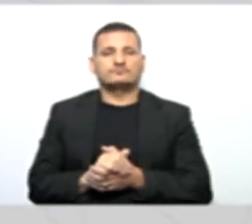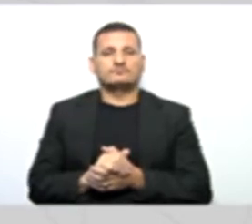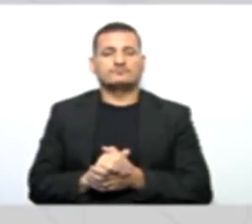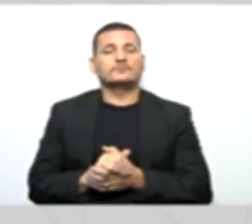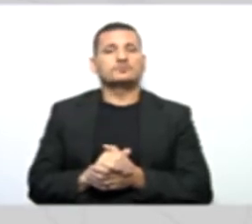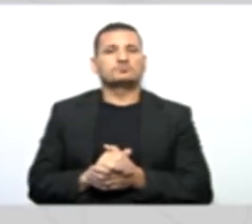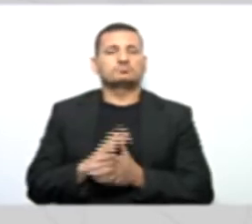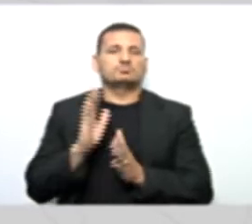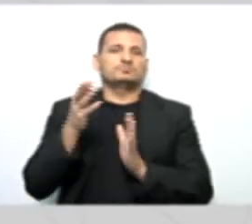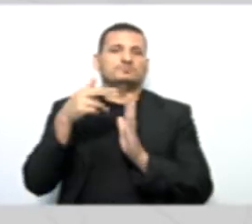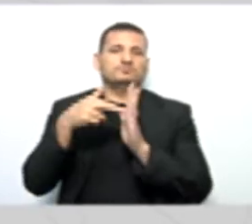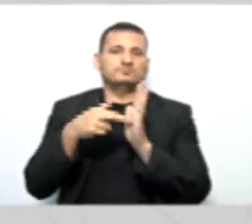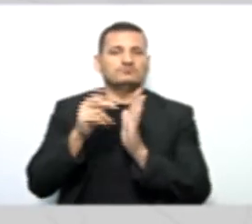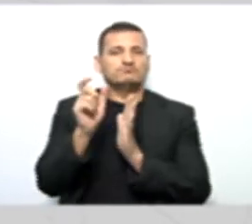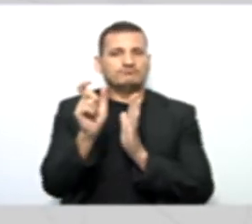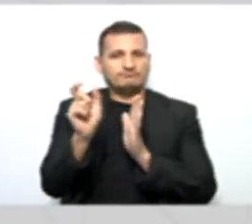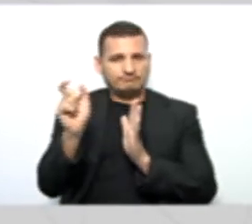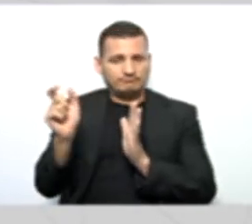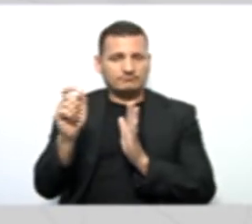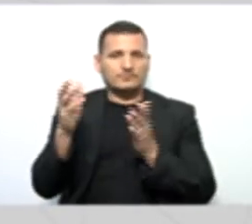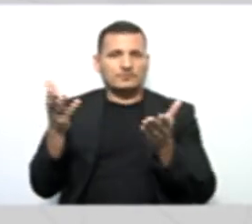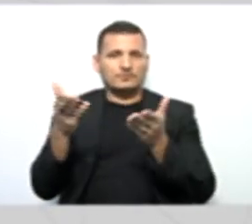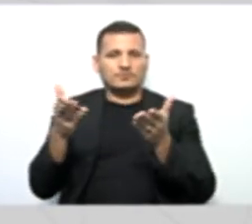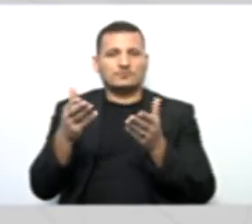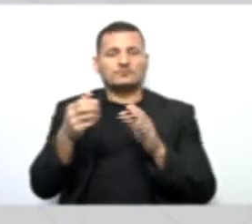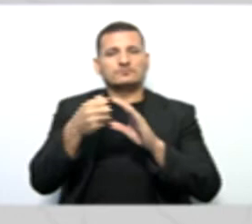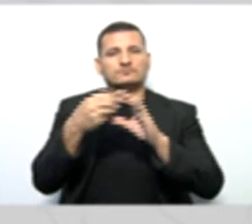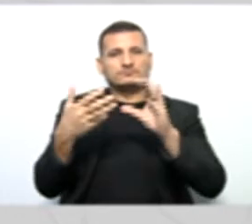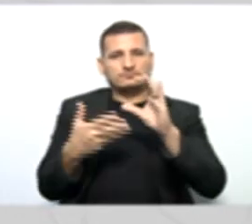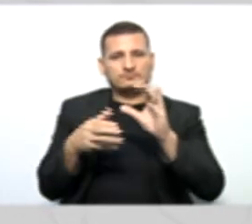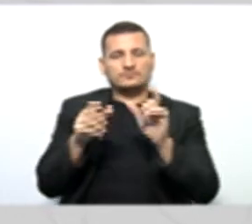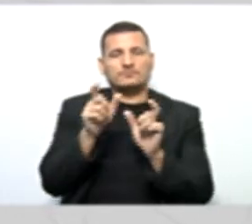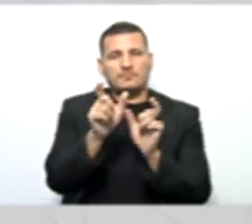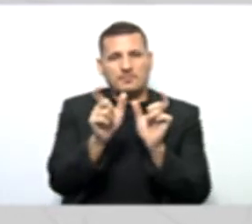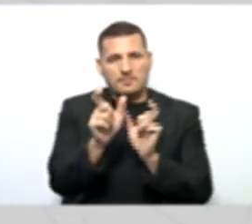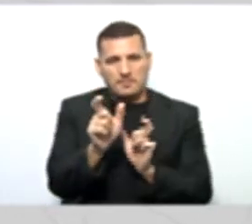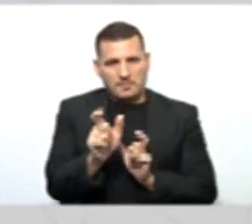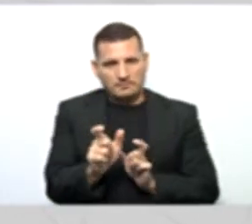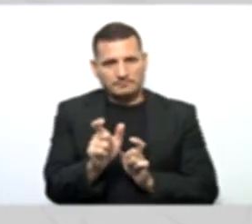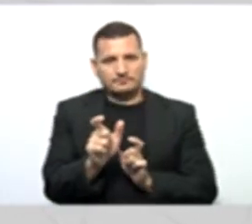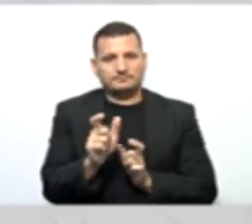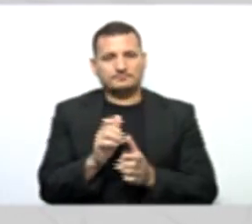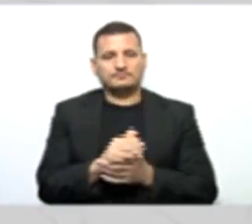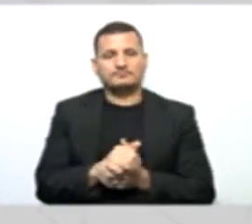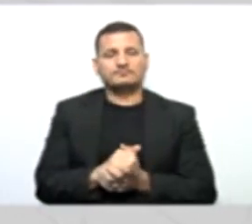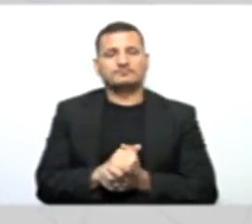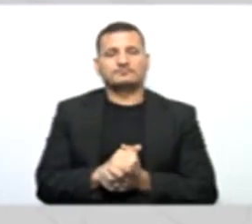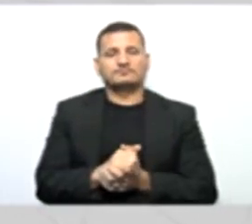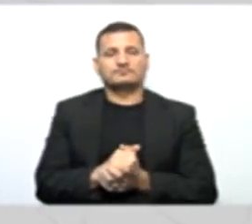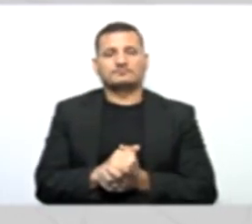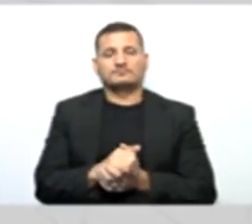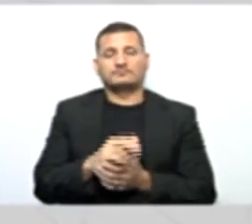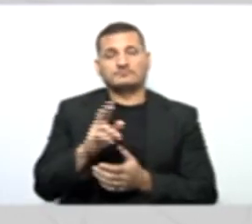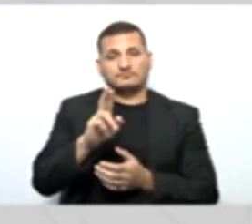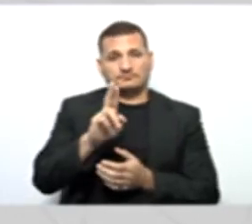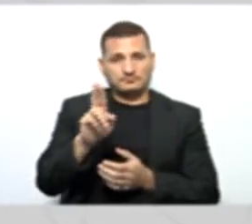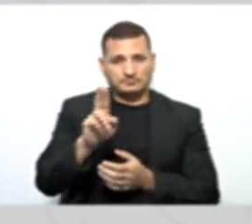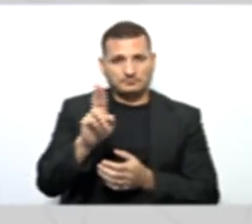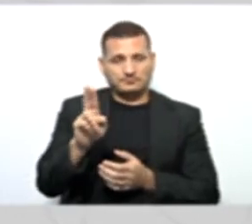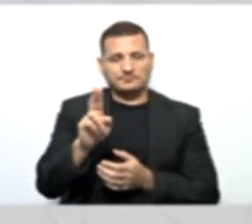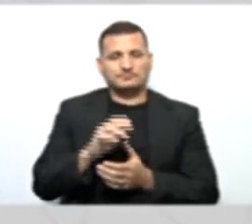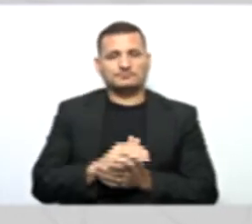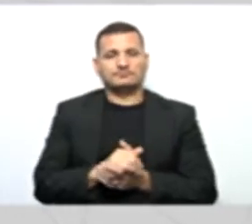esses parâmetros. Vou criar os atributos. Self, nome.